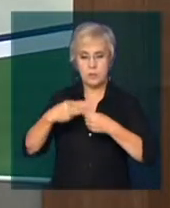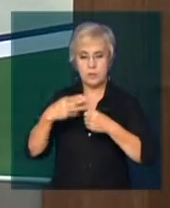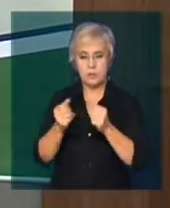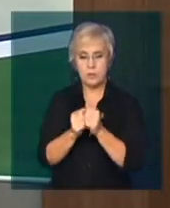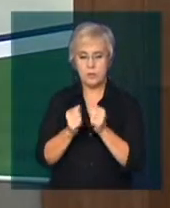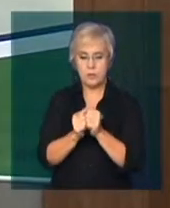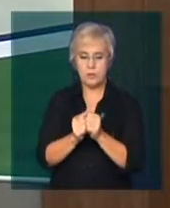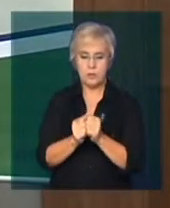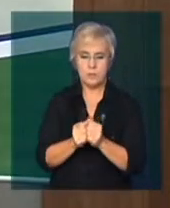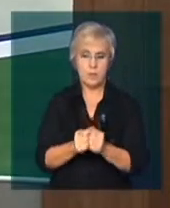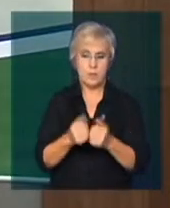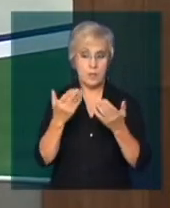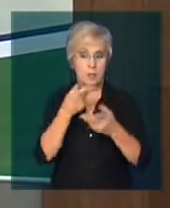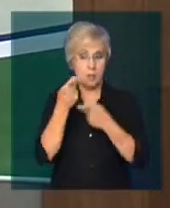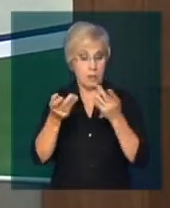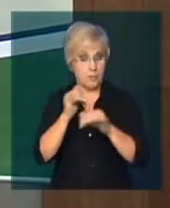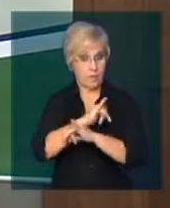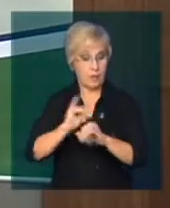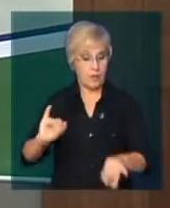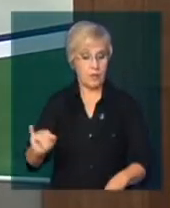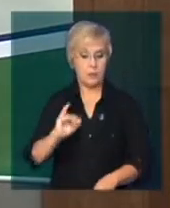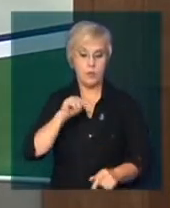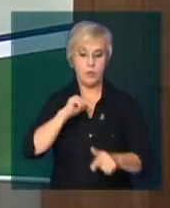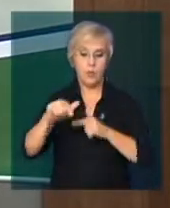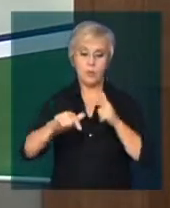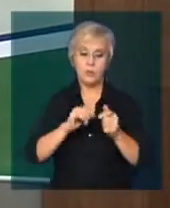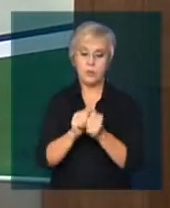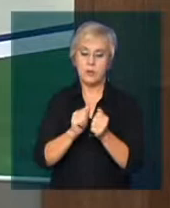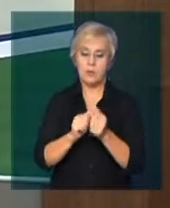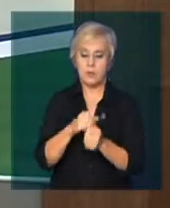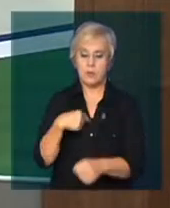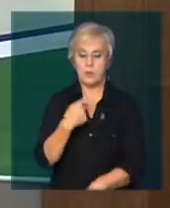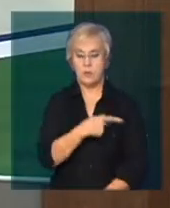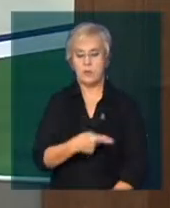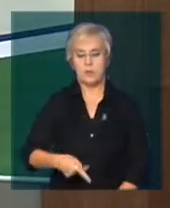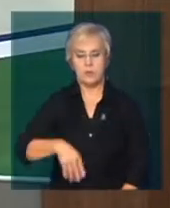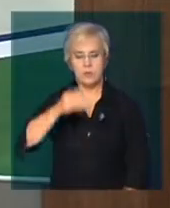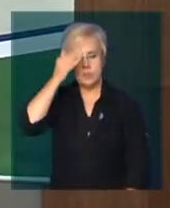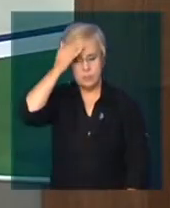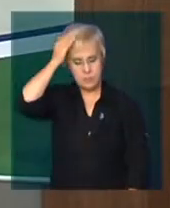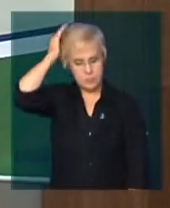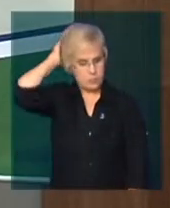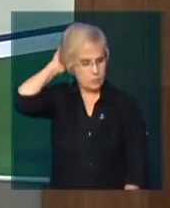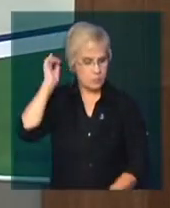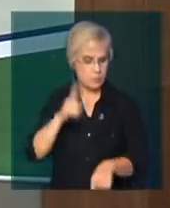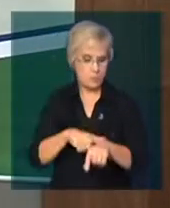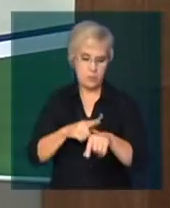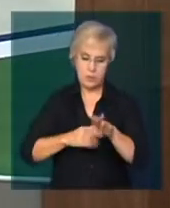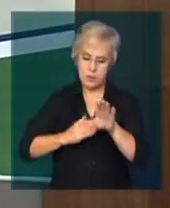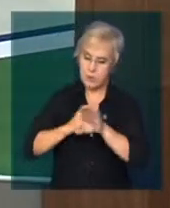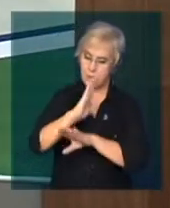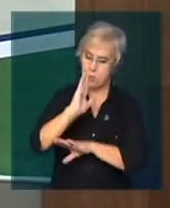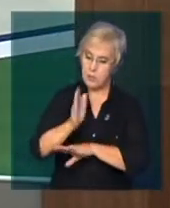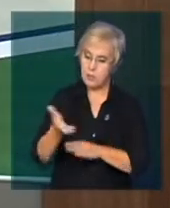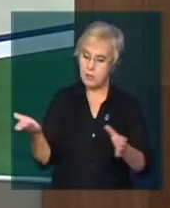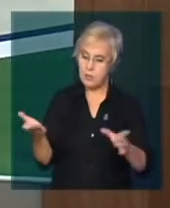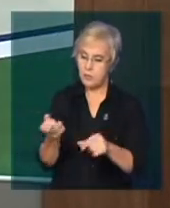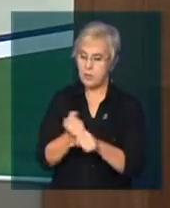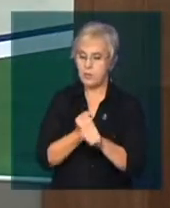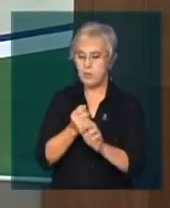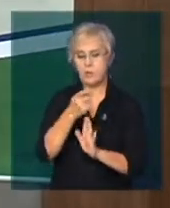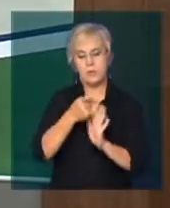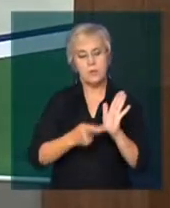é importante já ressaltar o trabalho feito pelo nosso presidente, Eduardo Cunha, quando aprovou, nesse ano, um projeto de